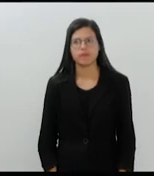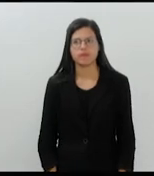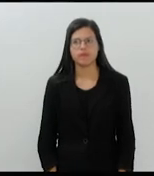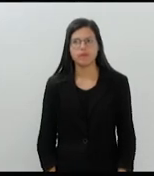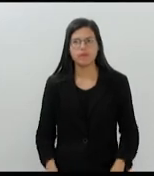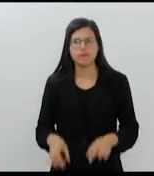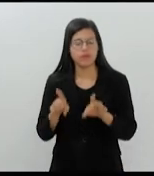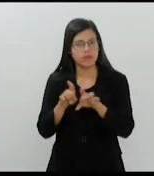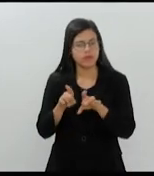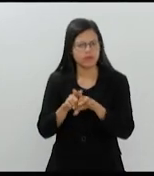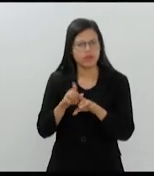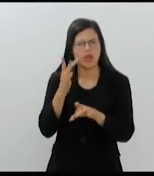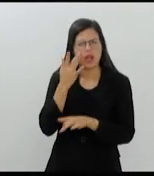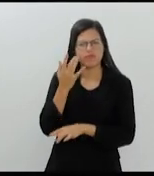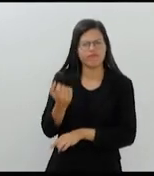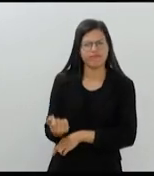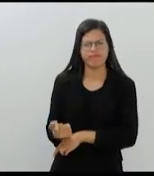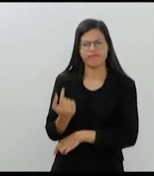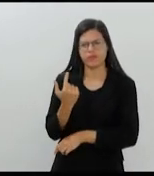Também achei o contrato estranho,